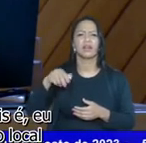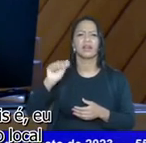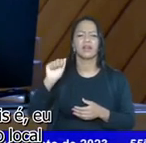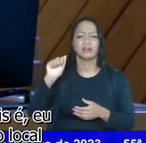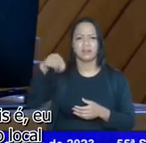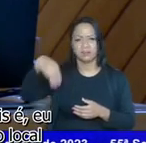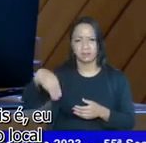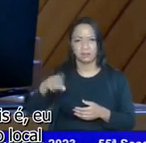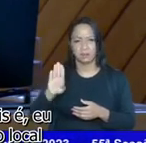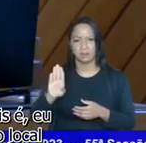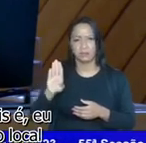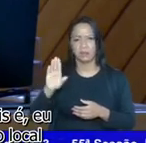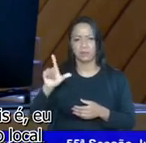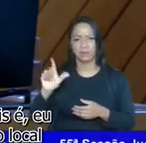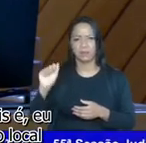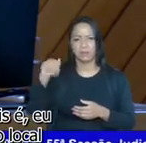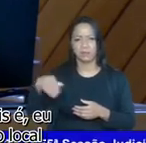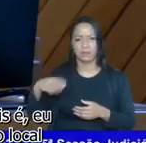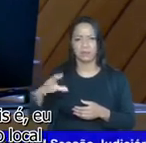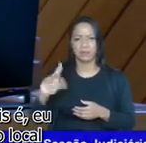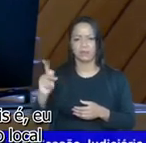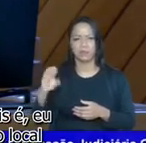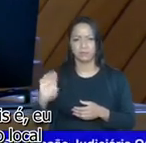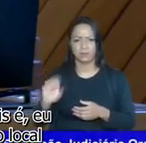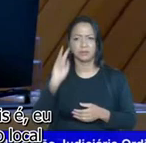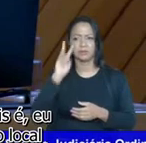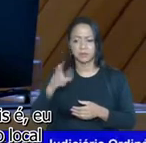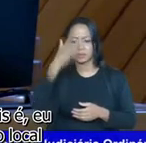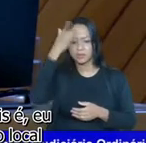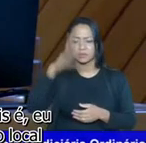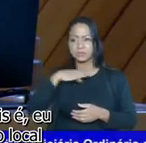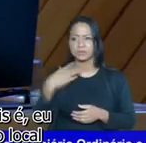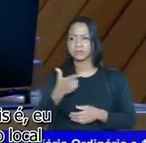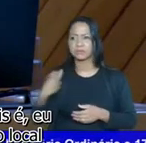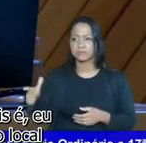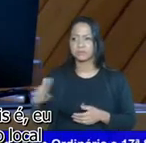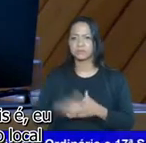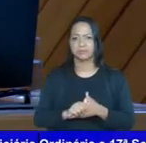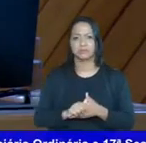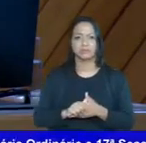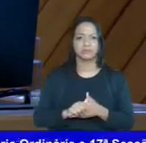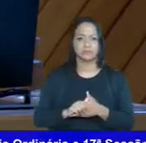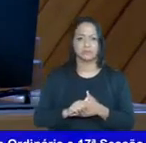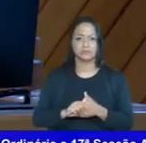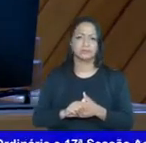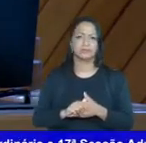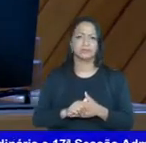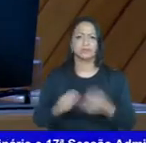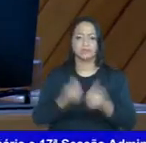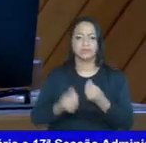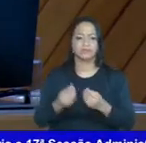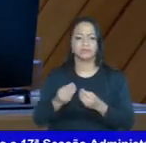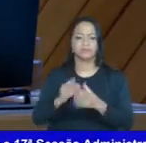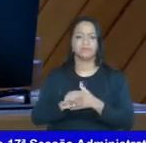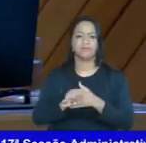Todo mundo sabe que é uma ambulância. Lancha. Pois é, eu vi gente morrer porque não tinha uma ambulância no local. E não tinha como